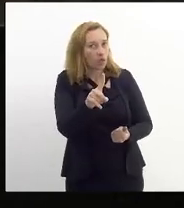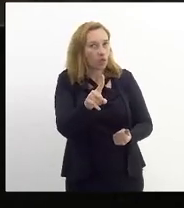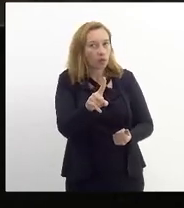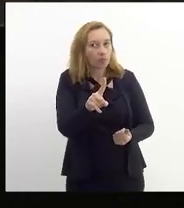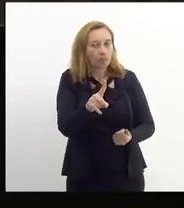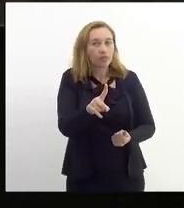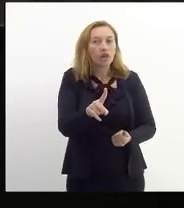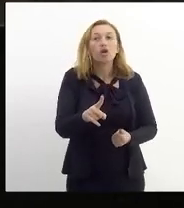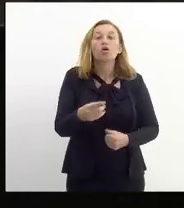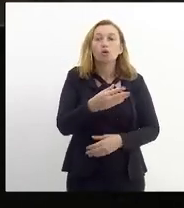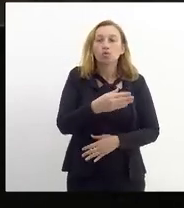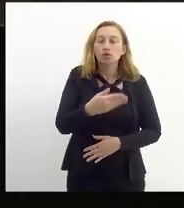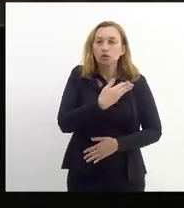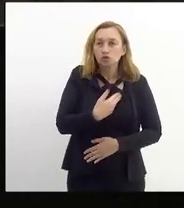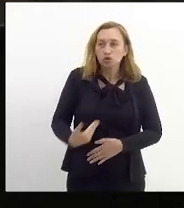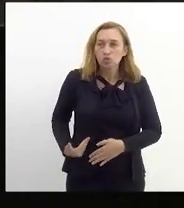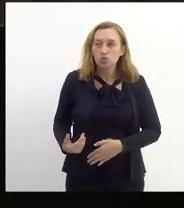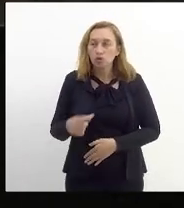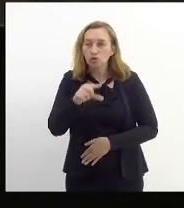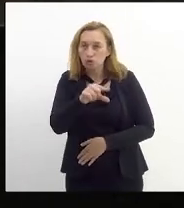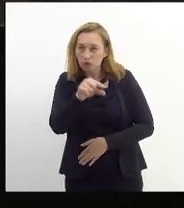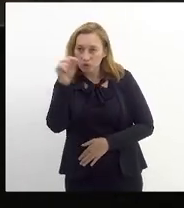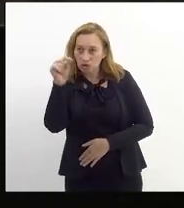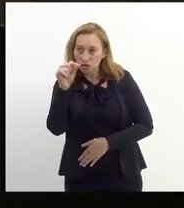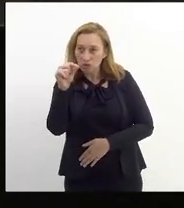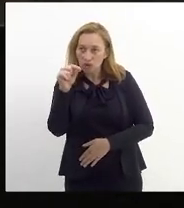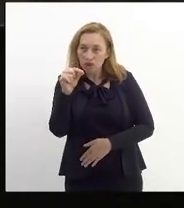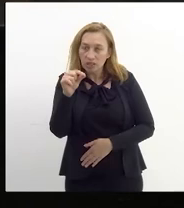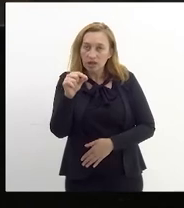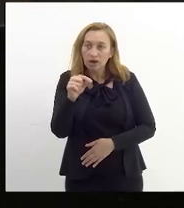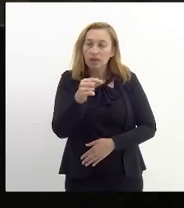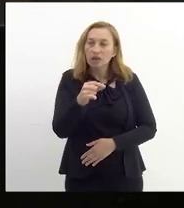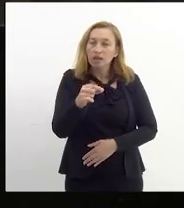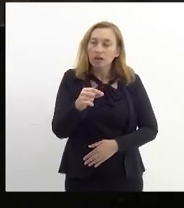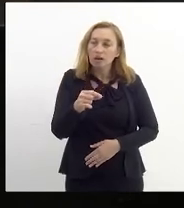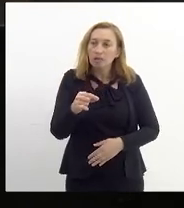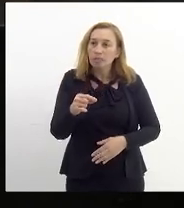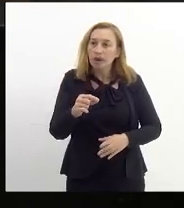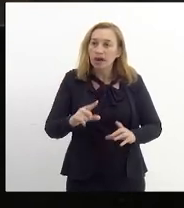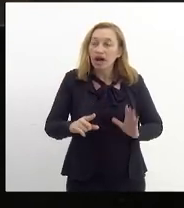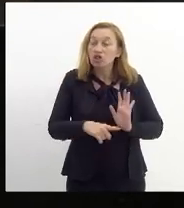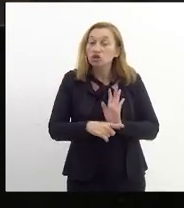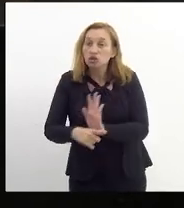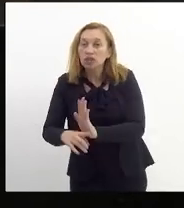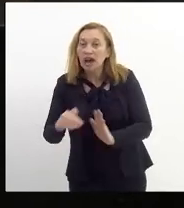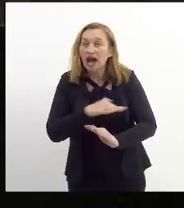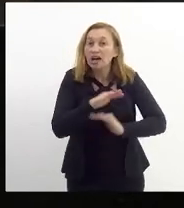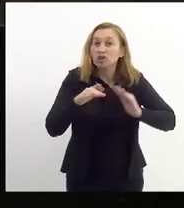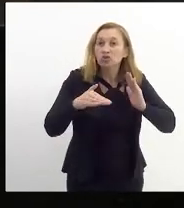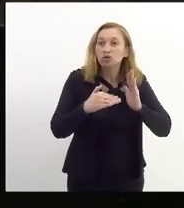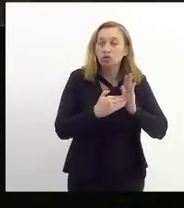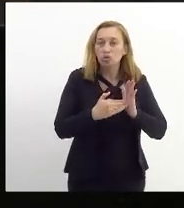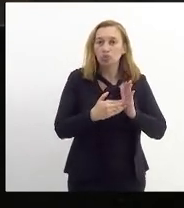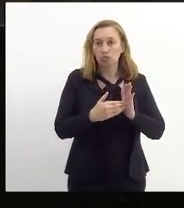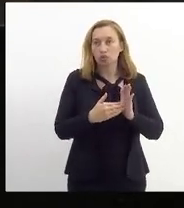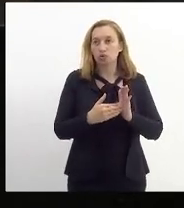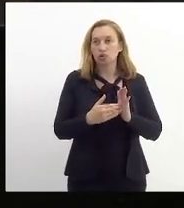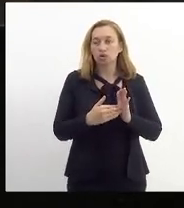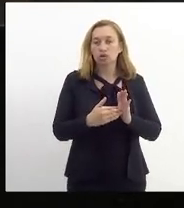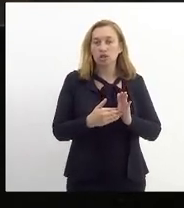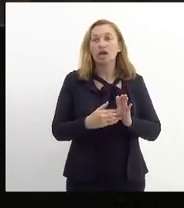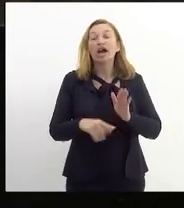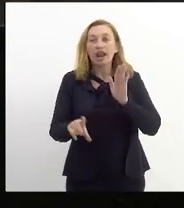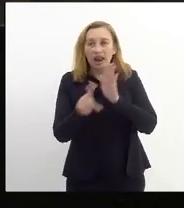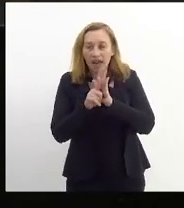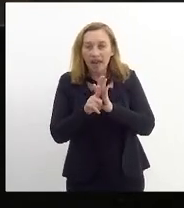não quando o governador é eleito ele é eleito para governar para todos e para todos e todas